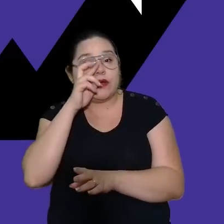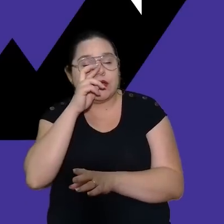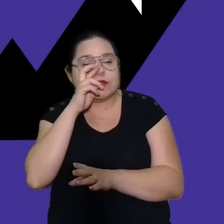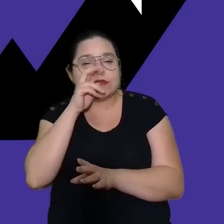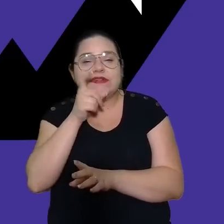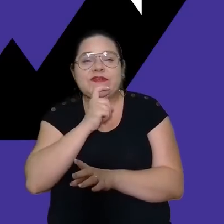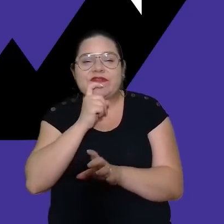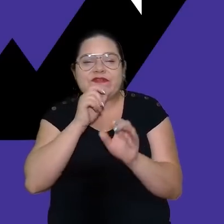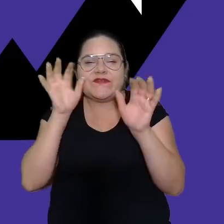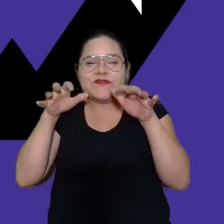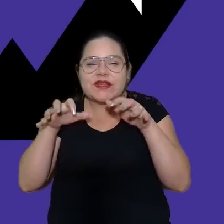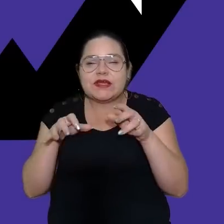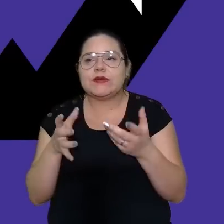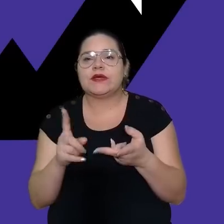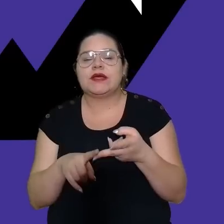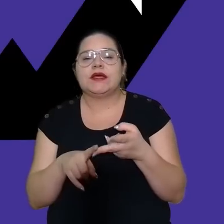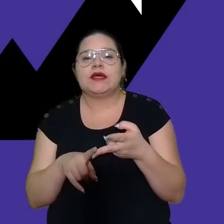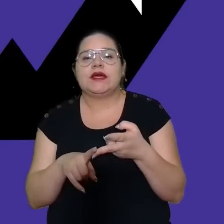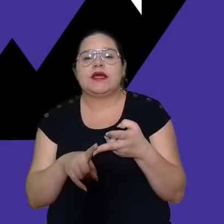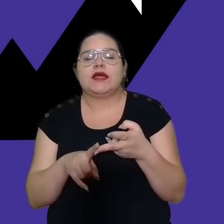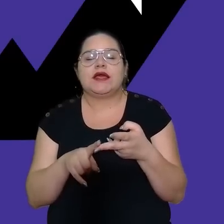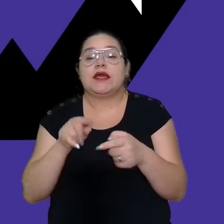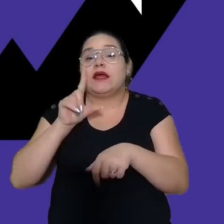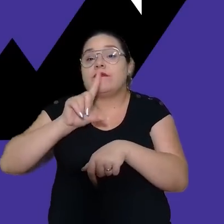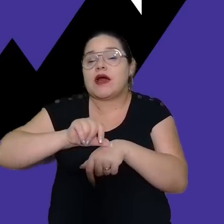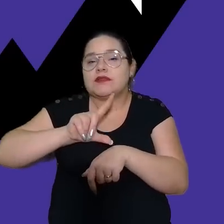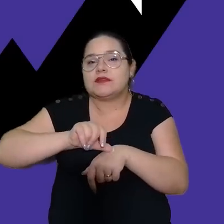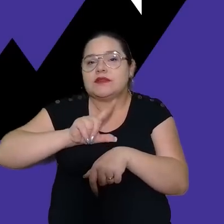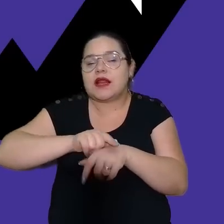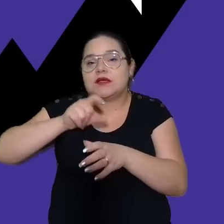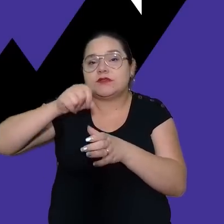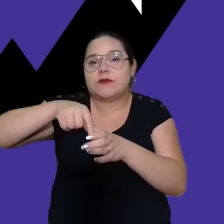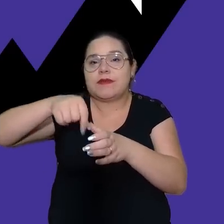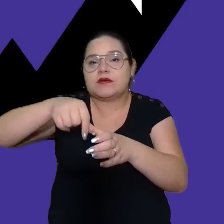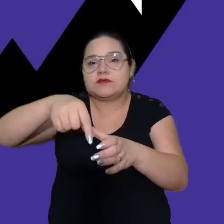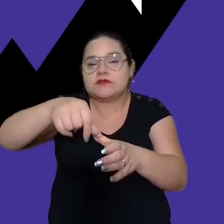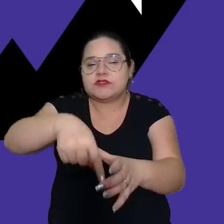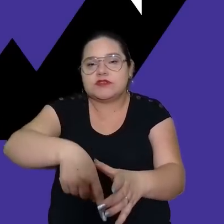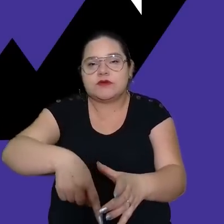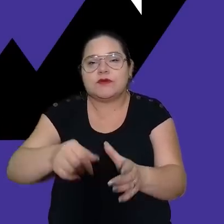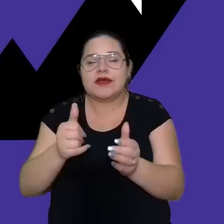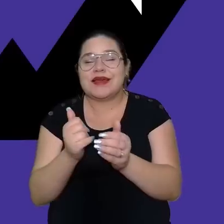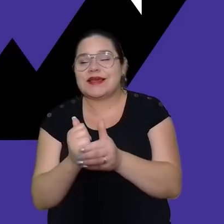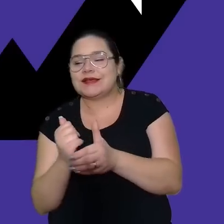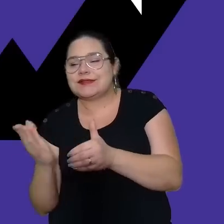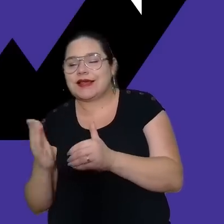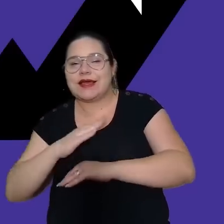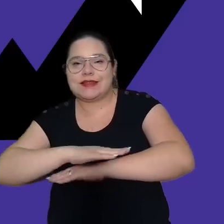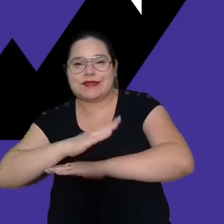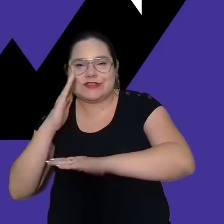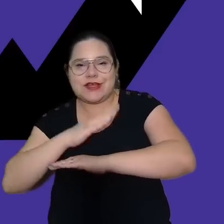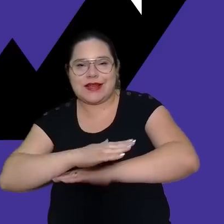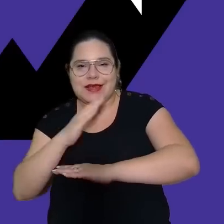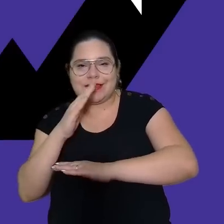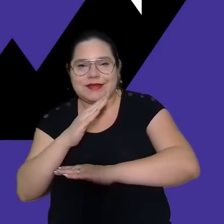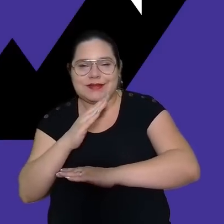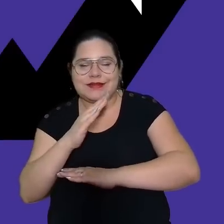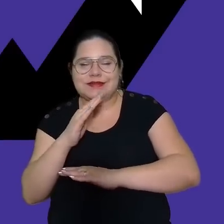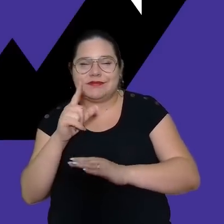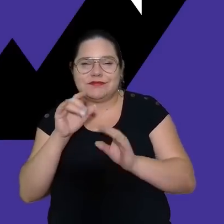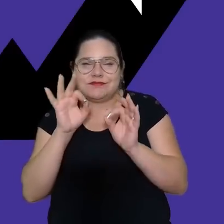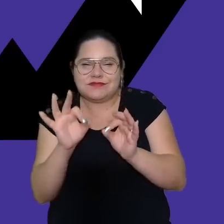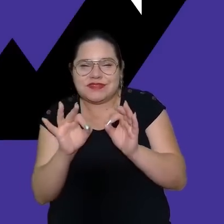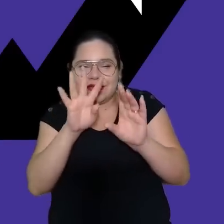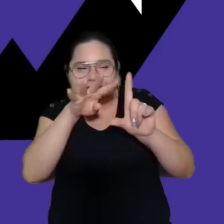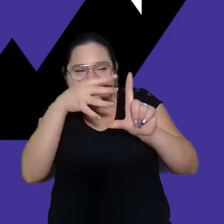um atraso, eventual atraso no plantio que saia da janela de plantio do milho de segunda safra, também pode